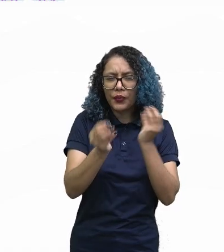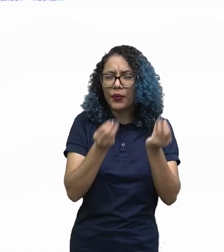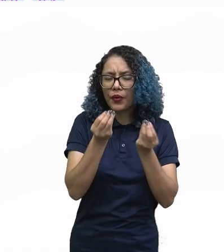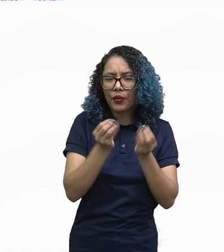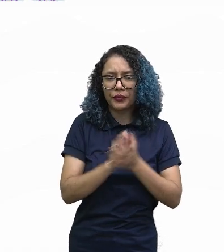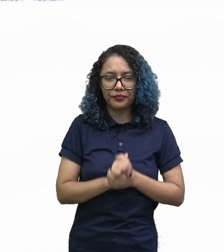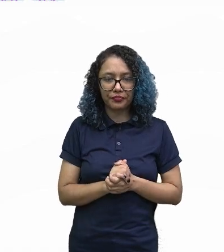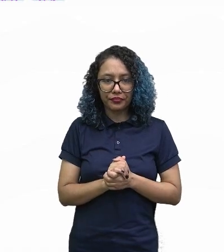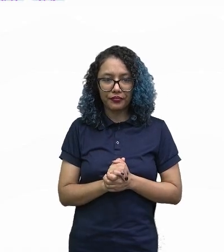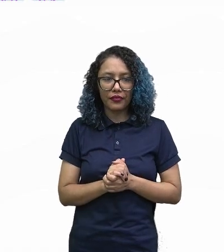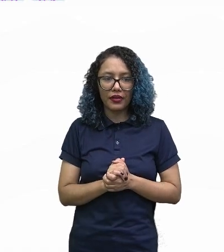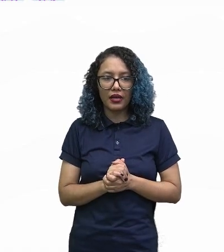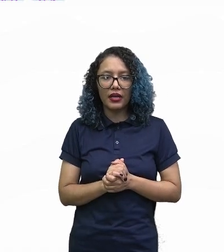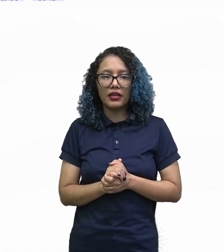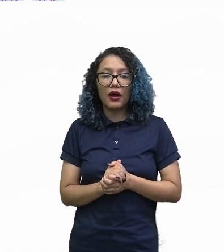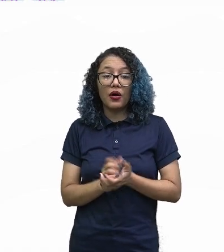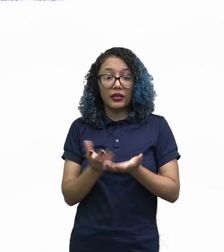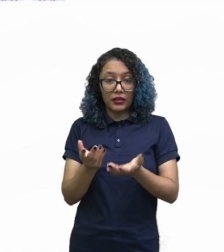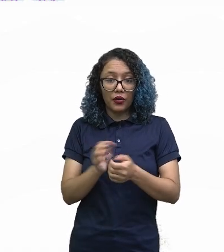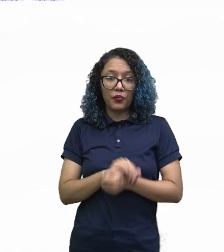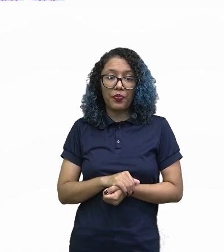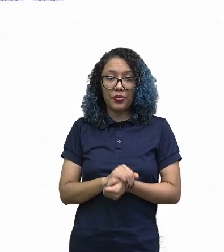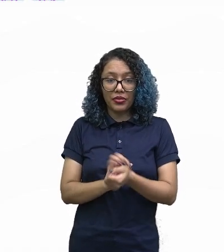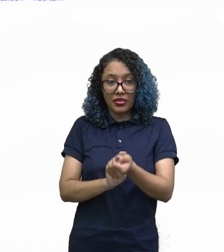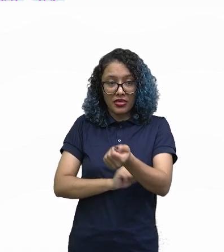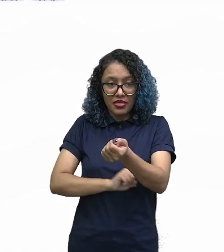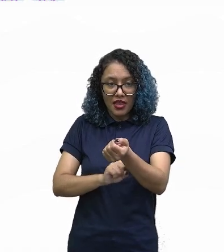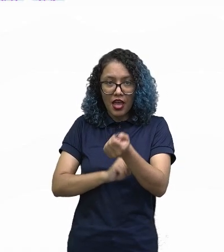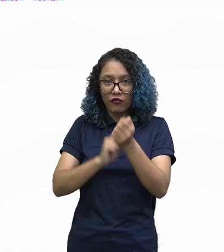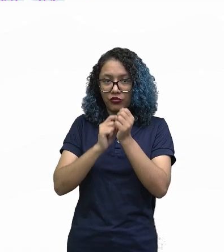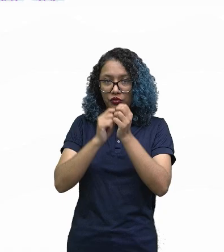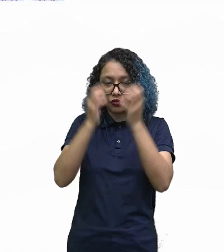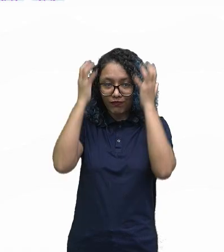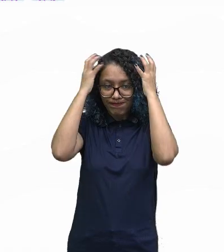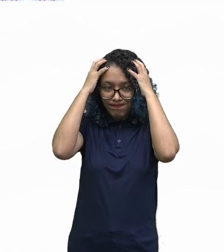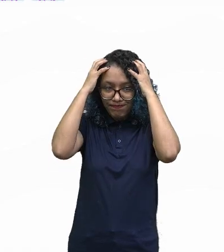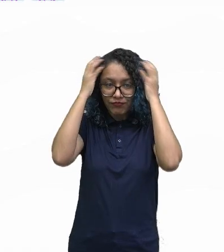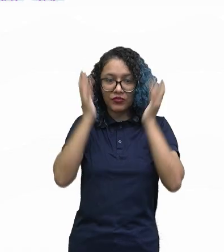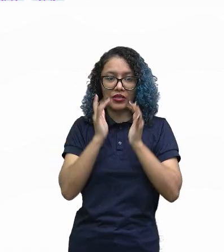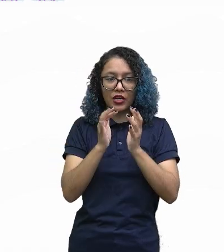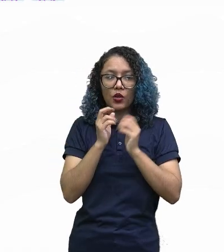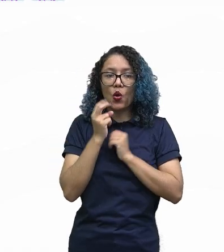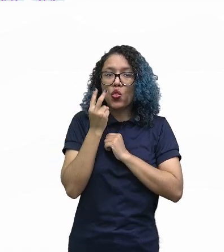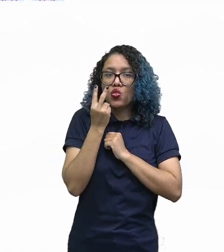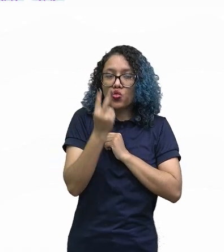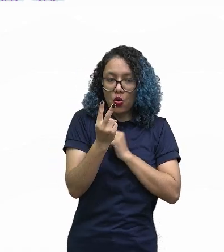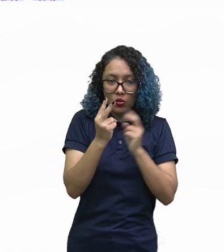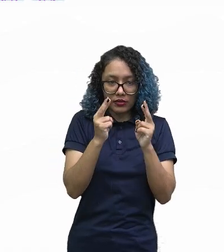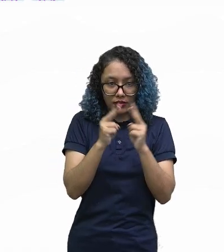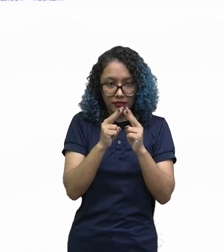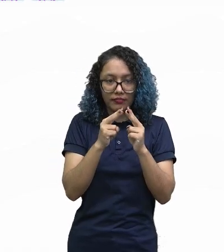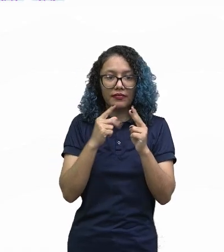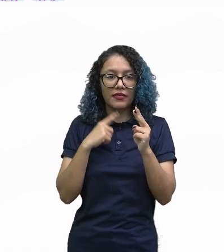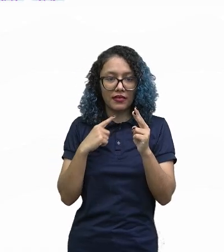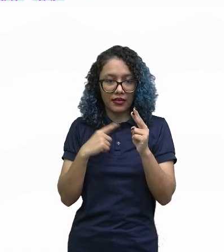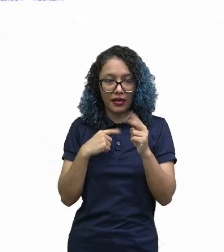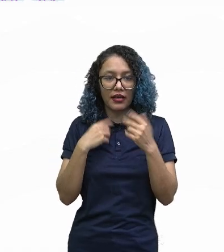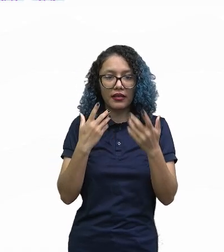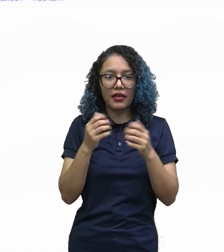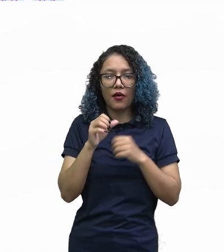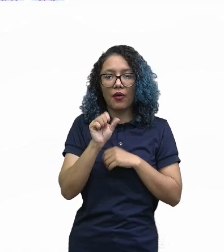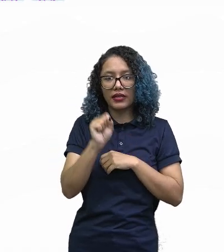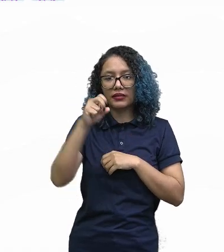Ele é formado por 12 pares de nervos cranianos, né? Então, quando a gente fala de sistema nervoso periférico, ele não